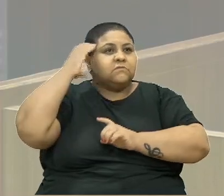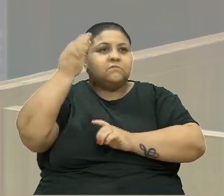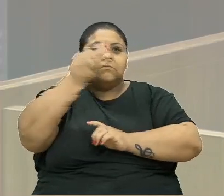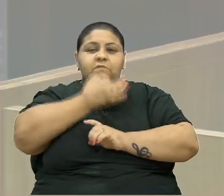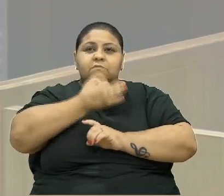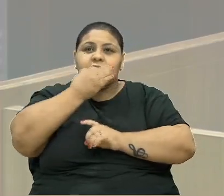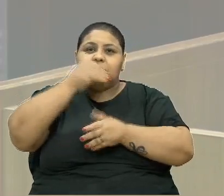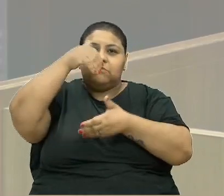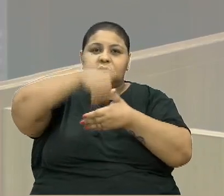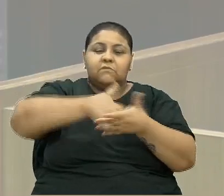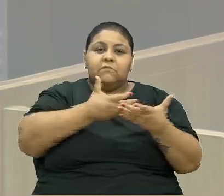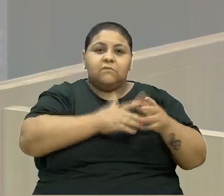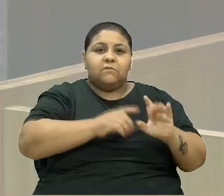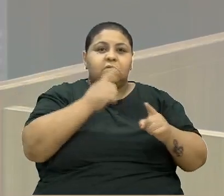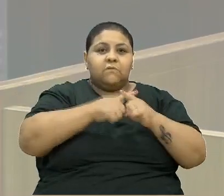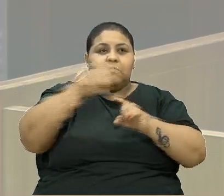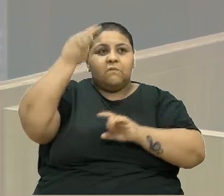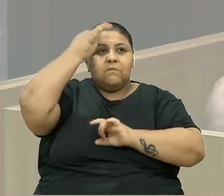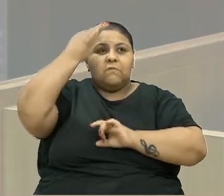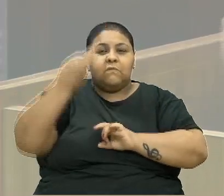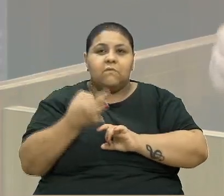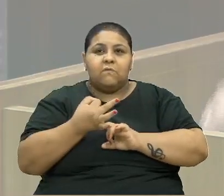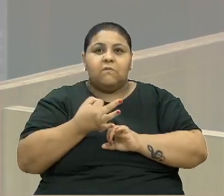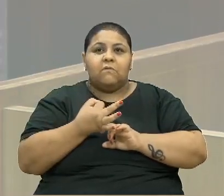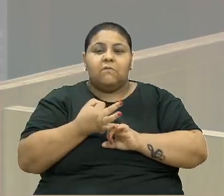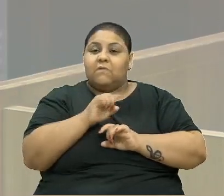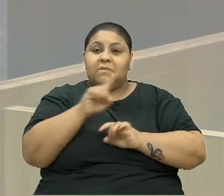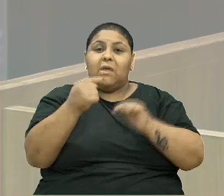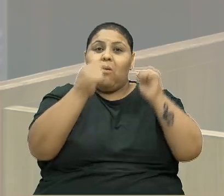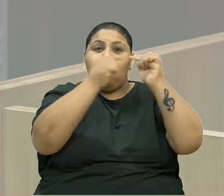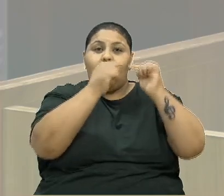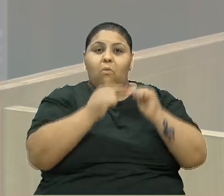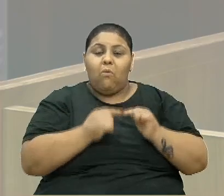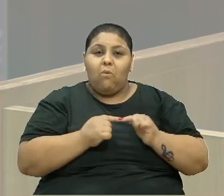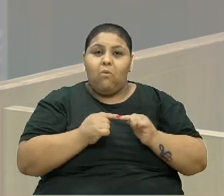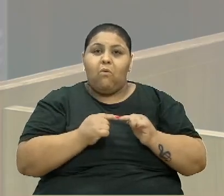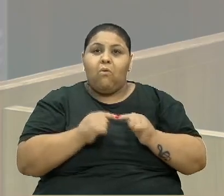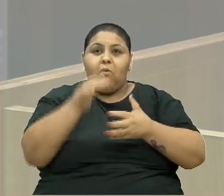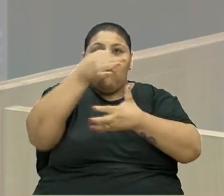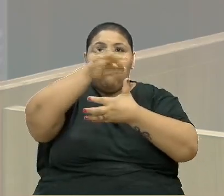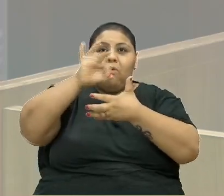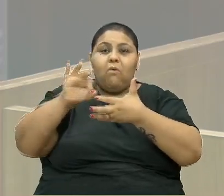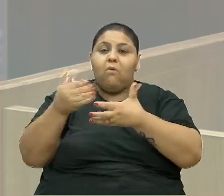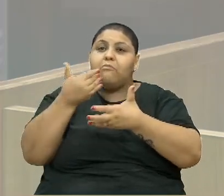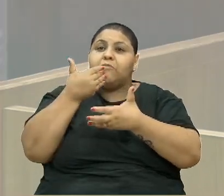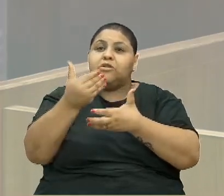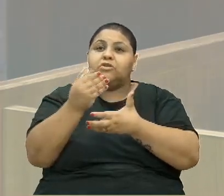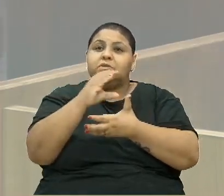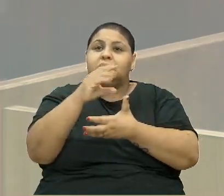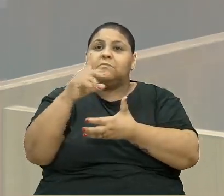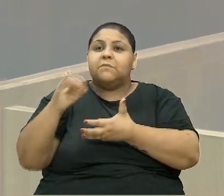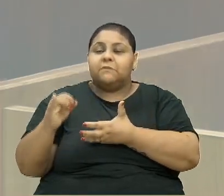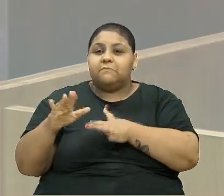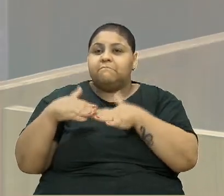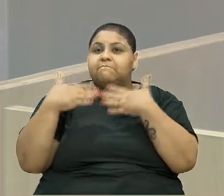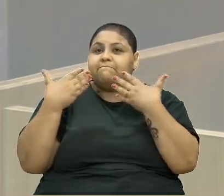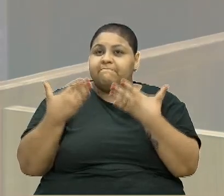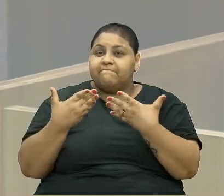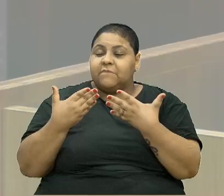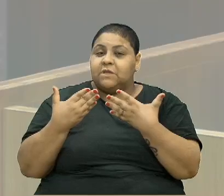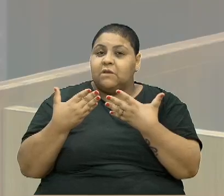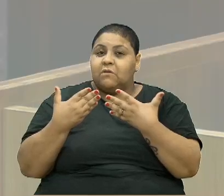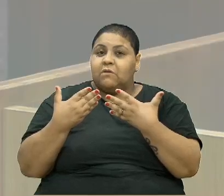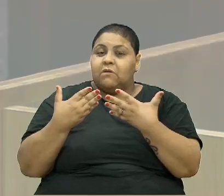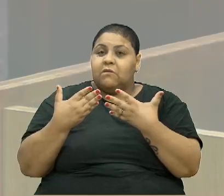foi contrário por entender que as questões não se enquadram nos requisitos almejados pela CPI. Bom, a